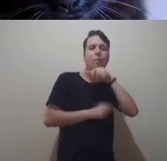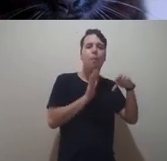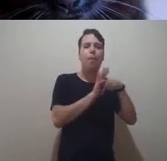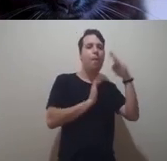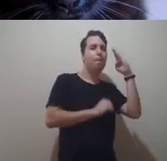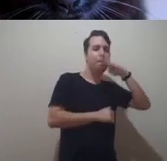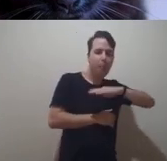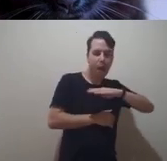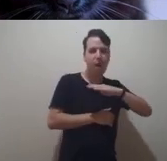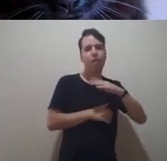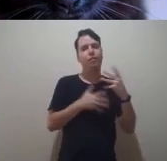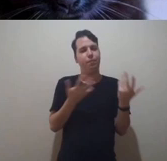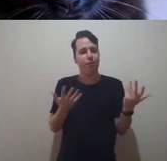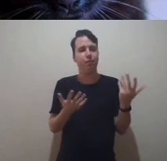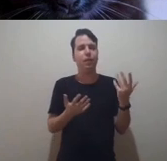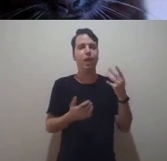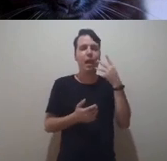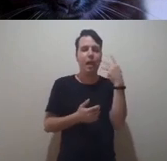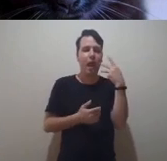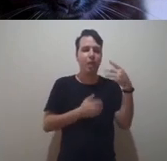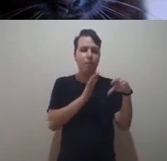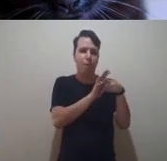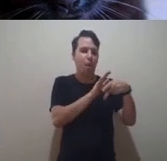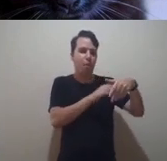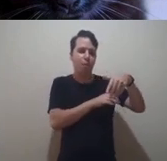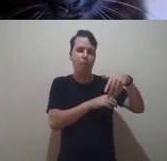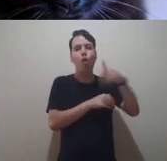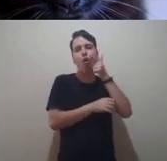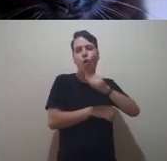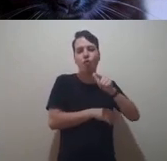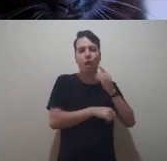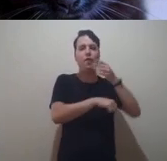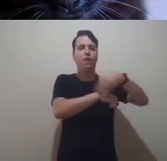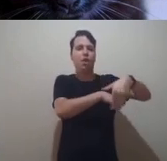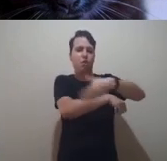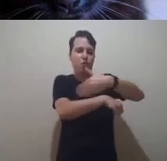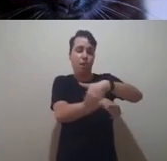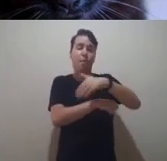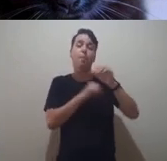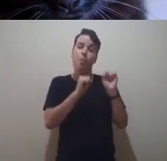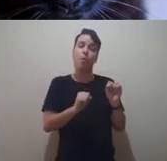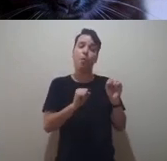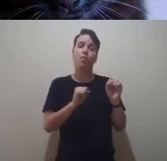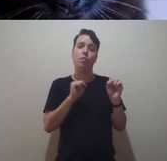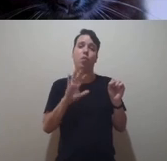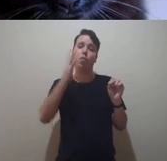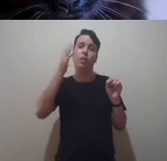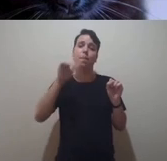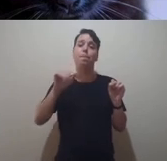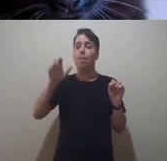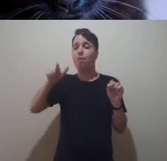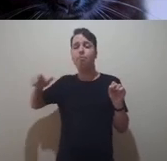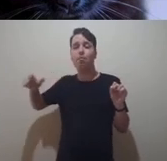animais do mal ou alguma coisa assim. Então, os gatos que têm acesso à rua, eles podem